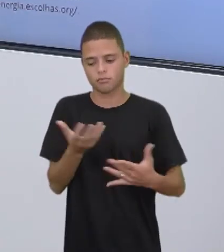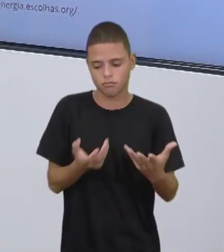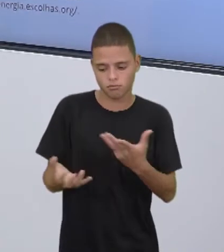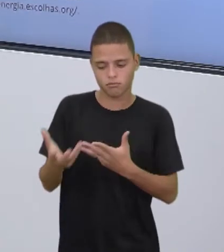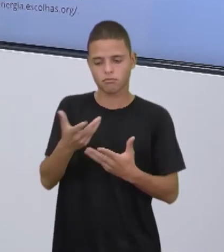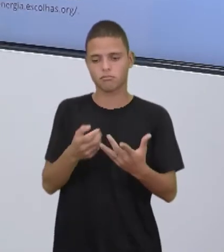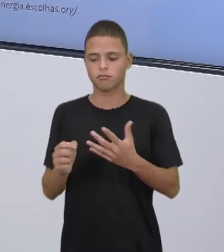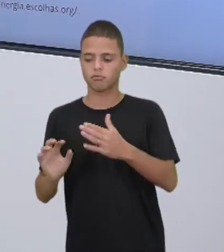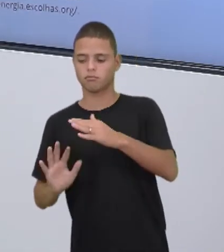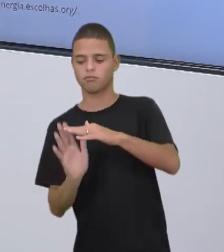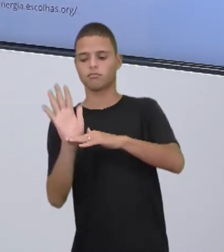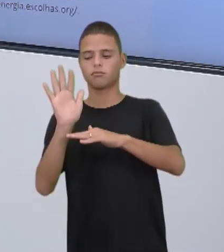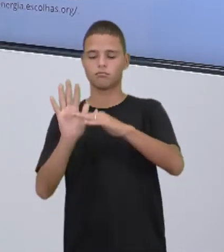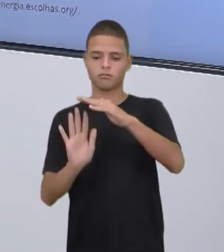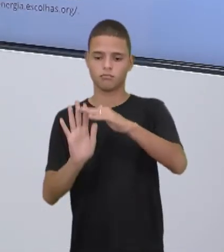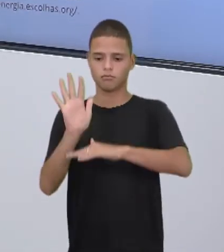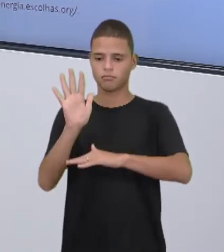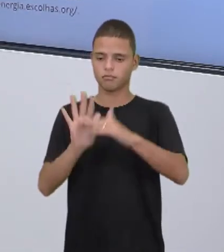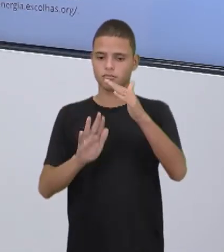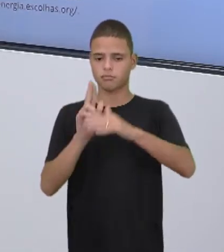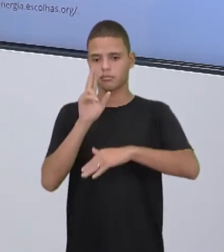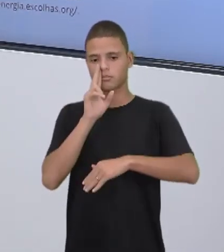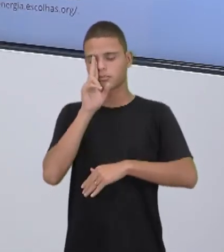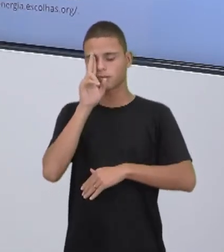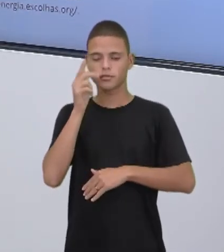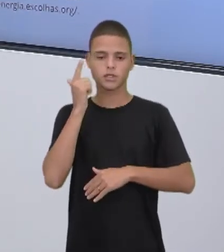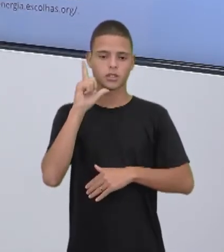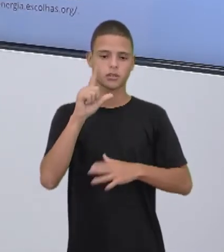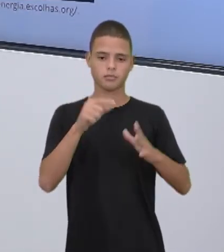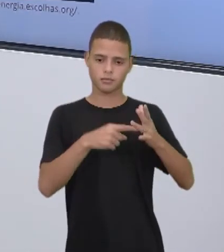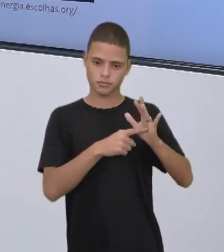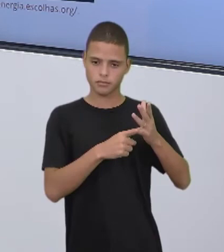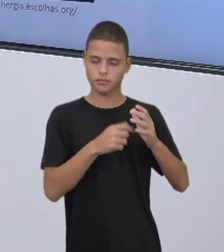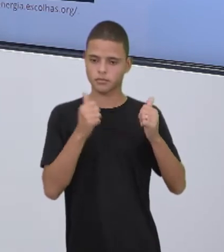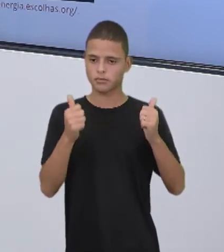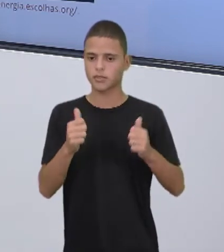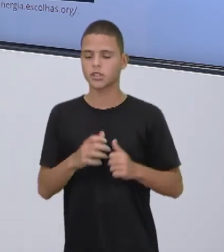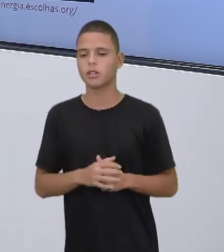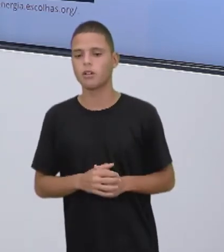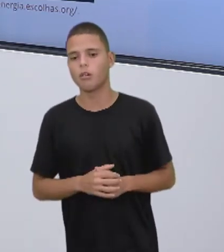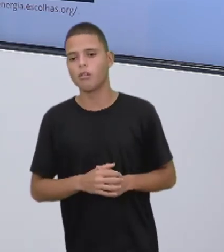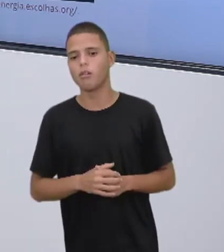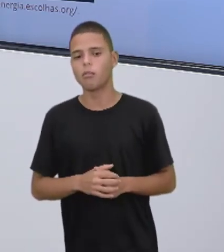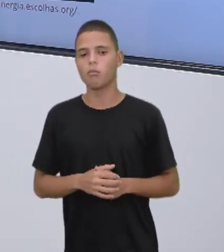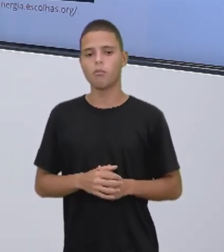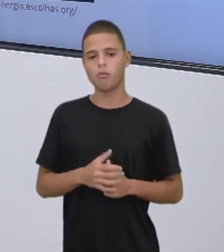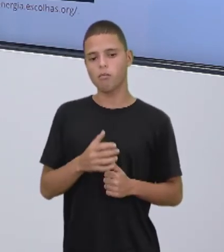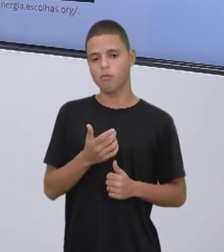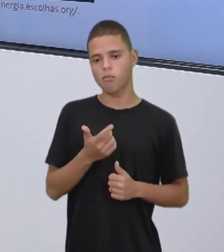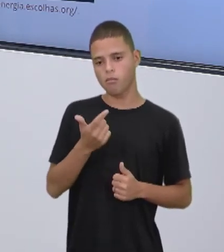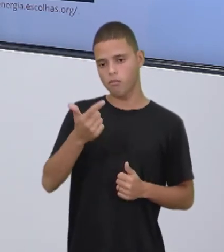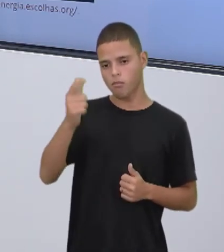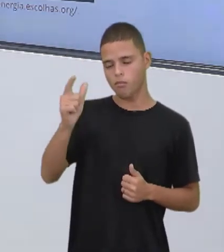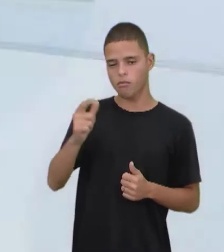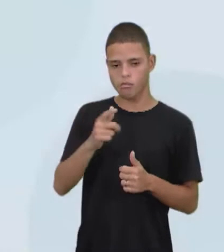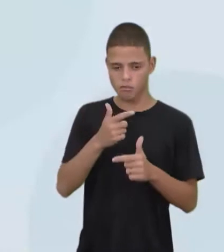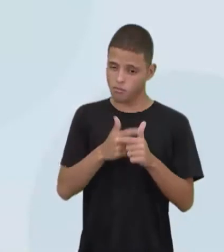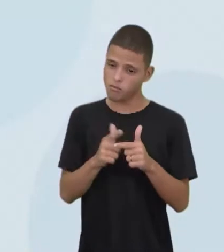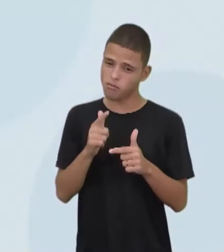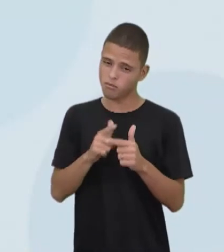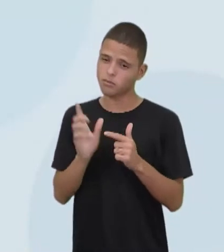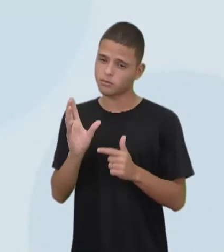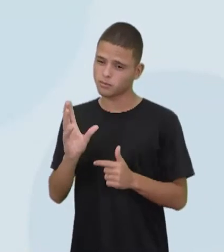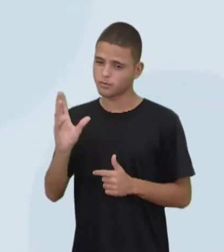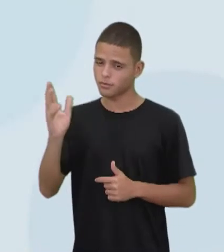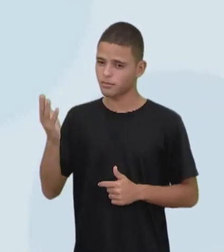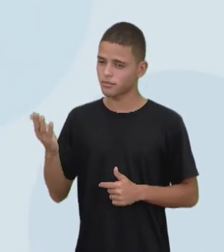vapor suficientemente grande para fazer girar a turbina, tá bom? Olha aqui o problema também, ó, de novo, o gás natural, pessoal,